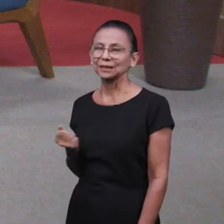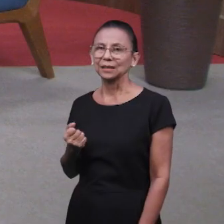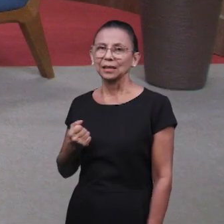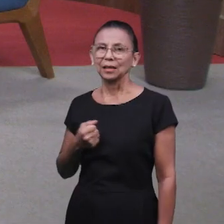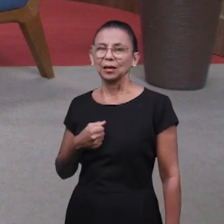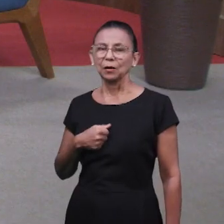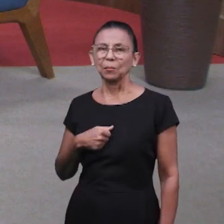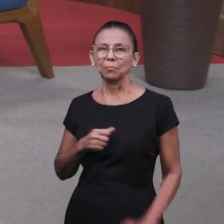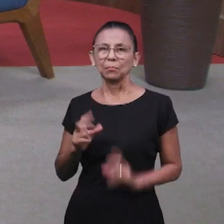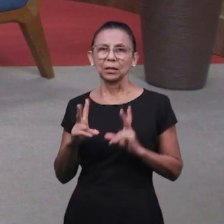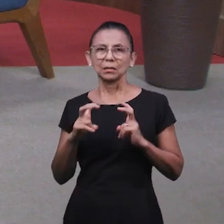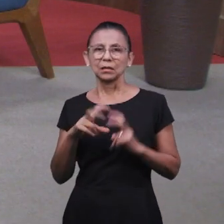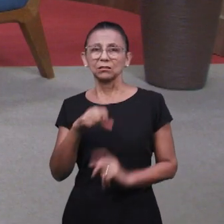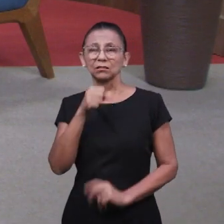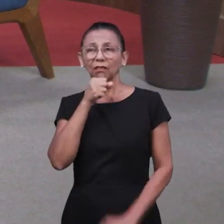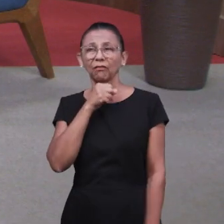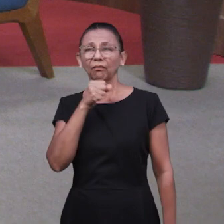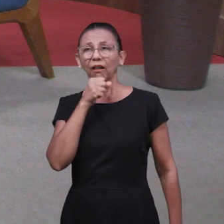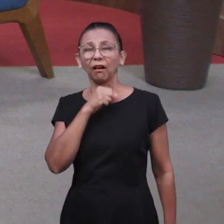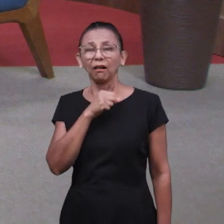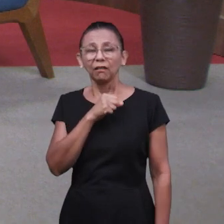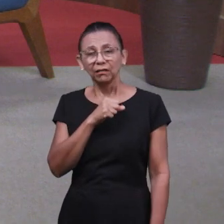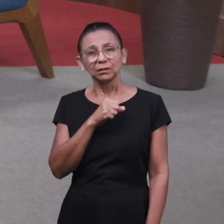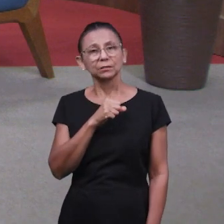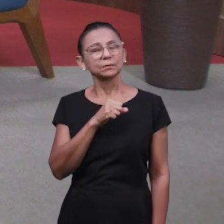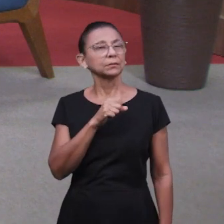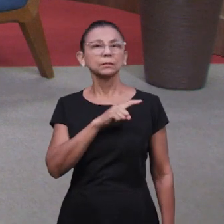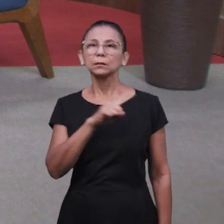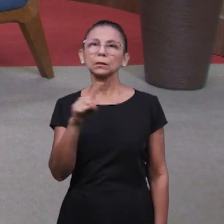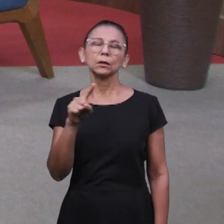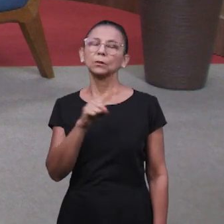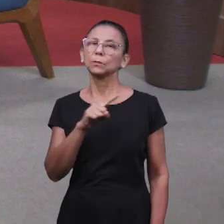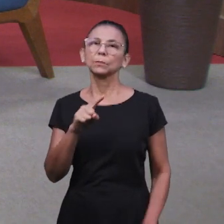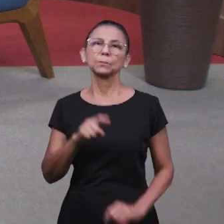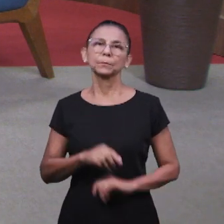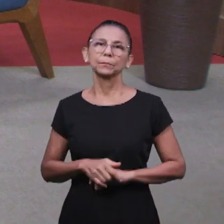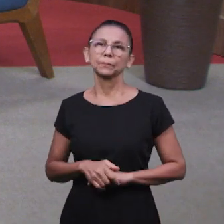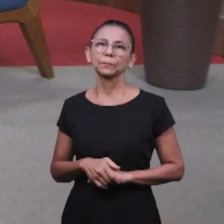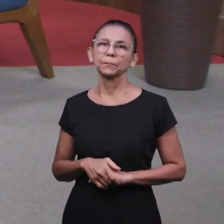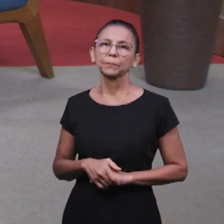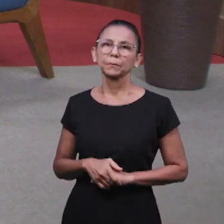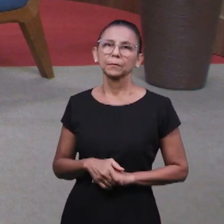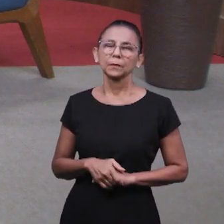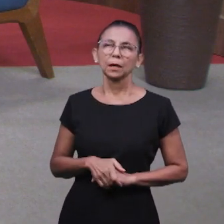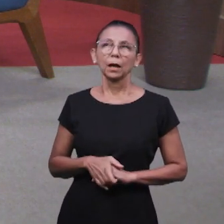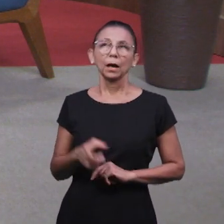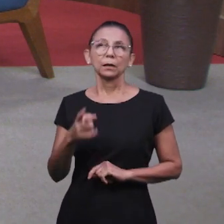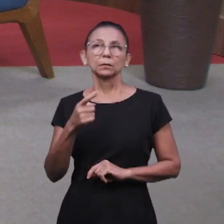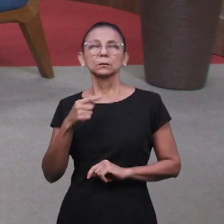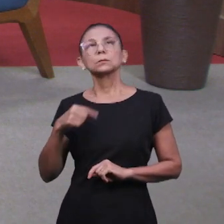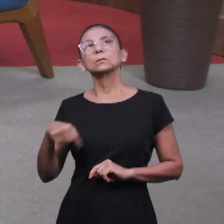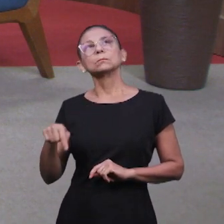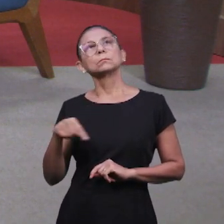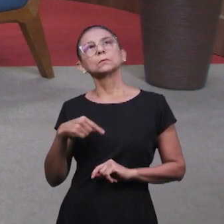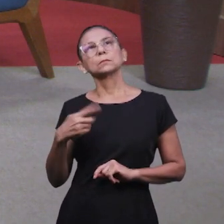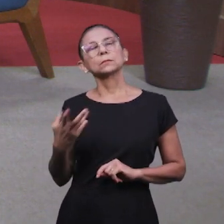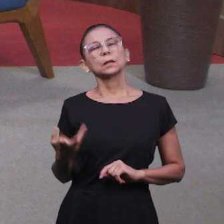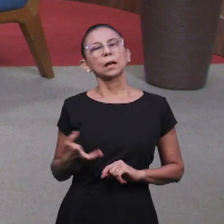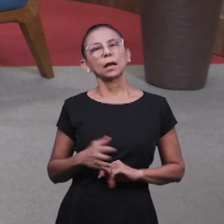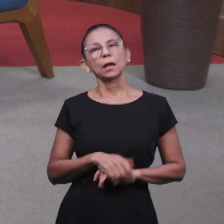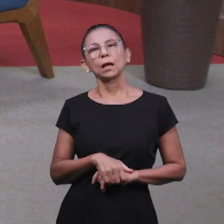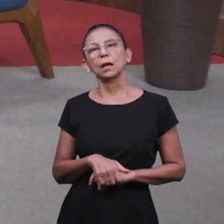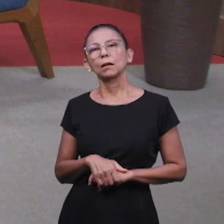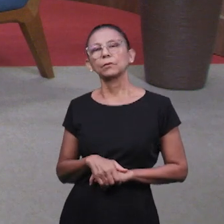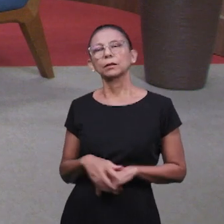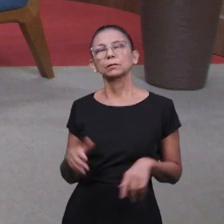ela não envelheceu. Isso não, absolutamente. Isso não fez com que nós simplesmente estejamos numa